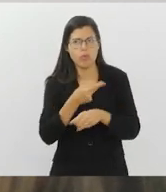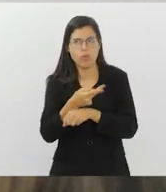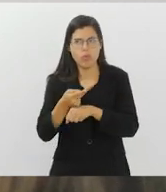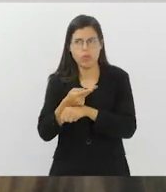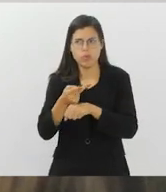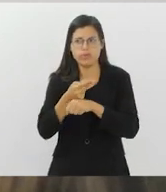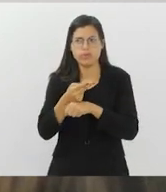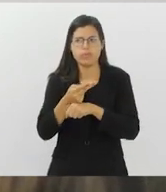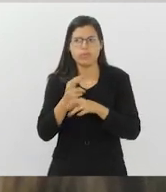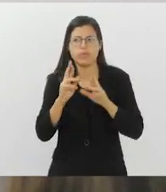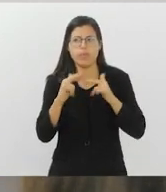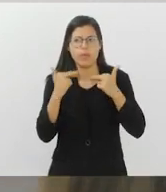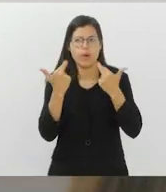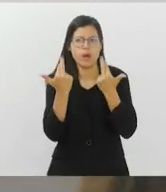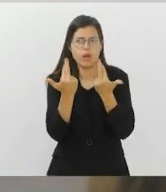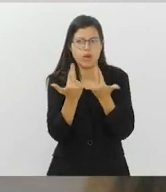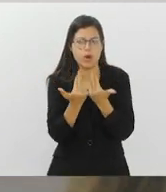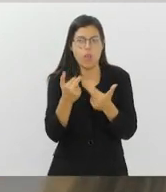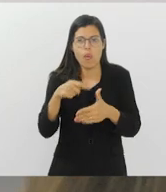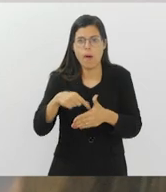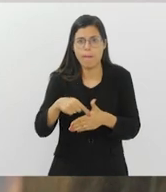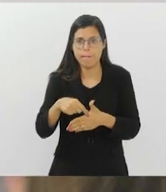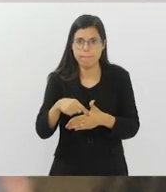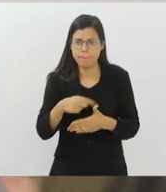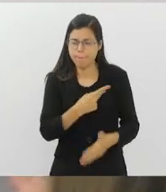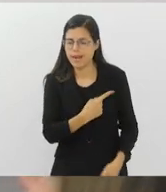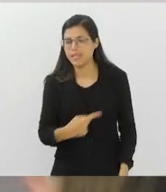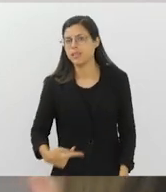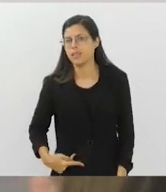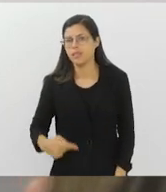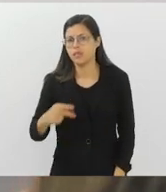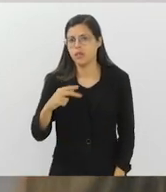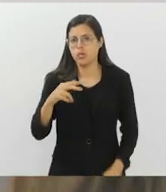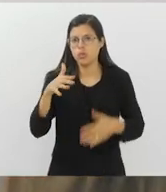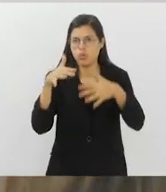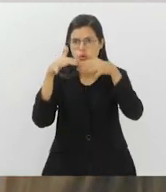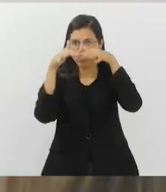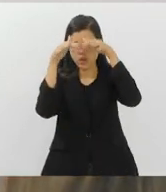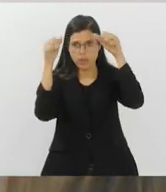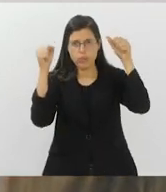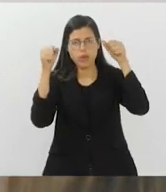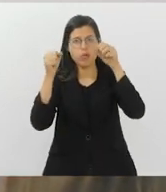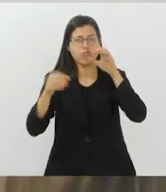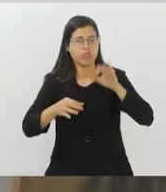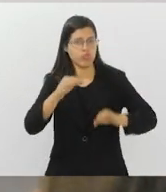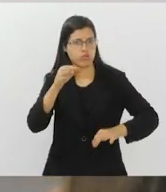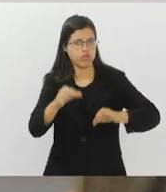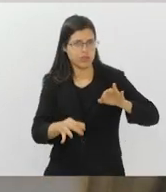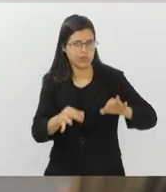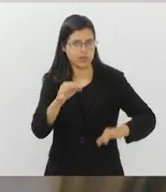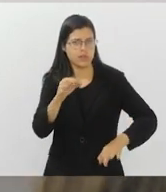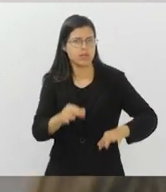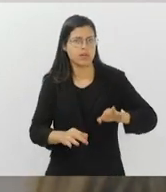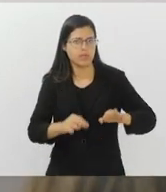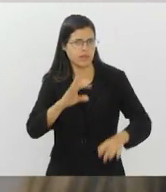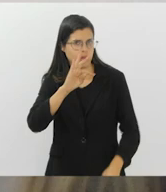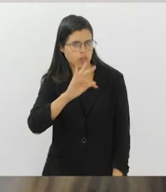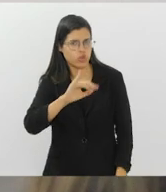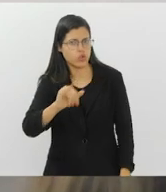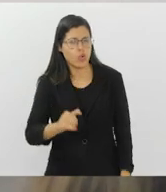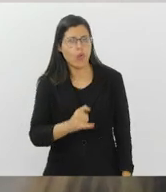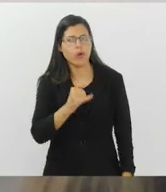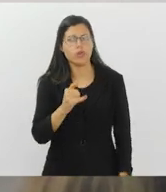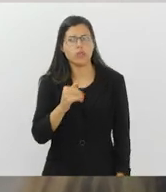TJ, para que a presidência do TJ pudesse, né, entender o tamanho